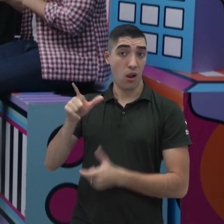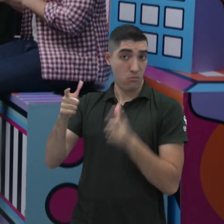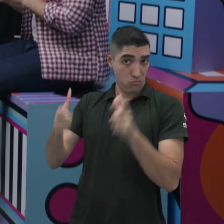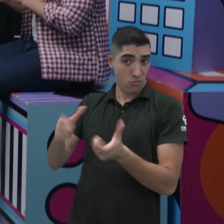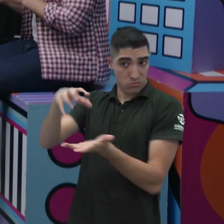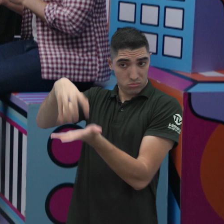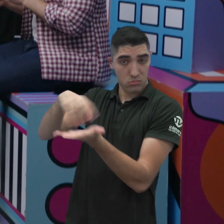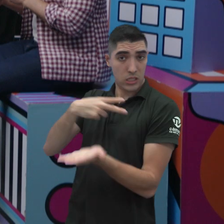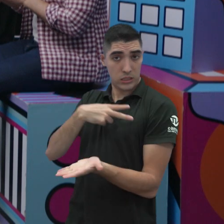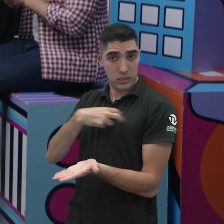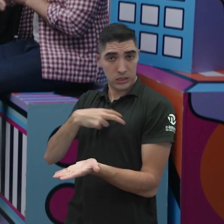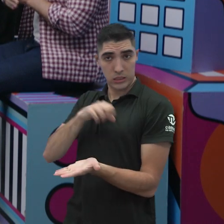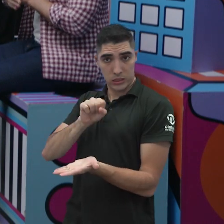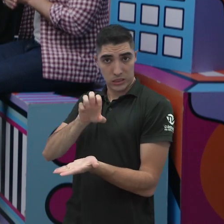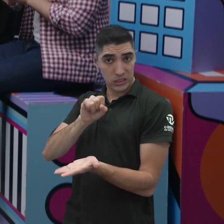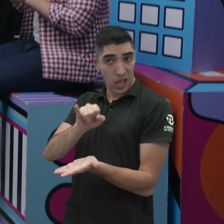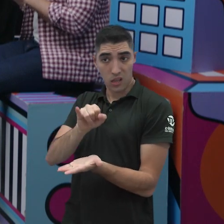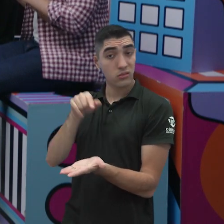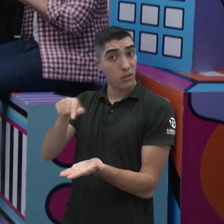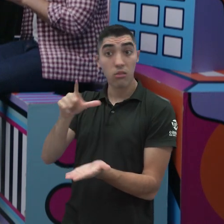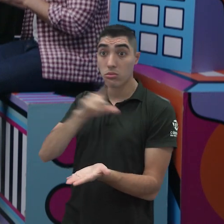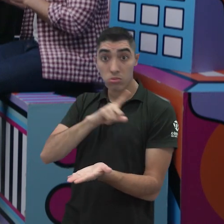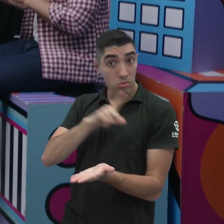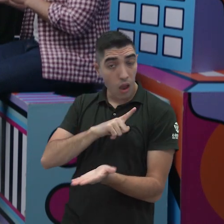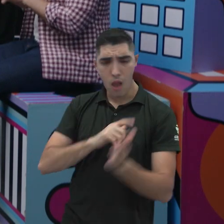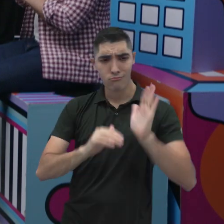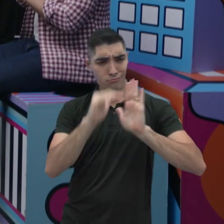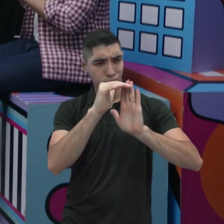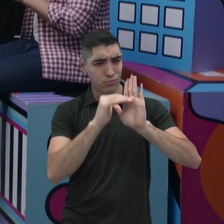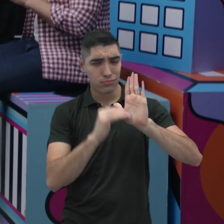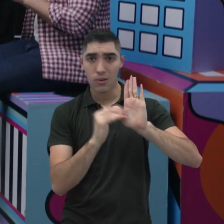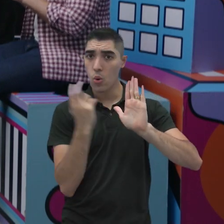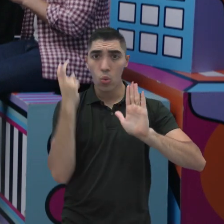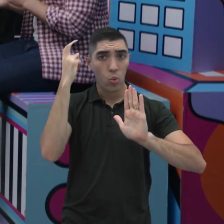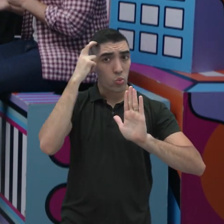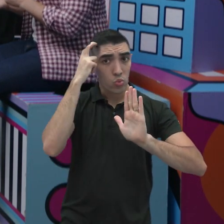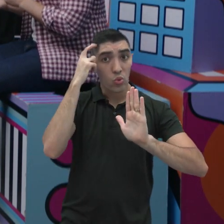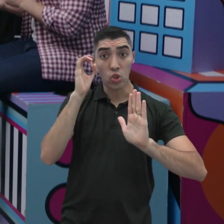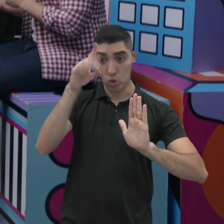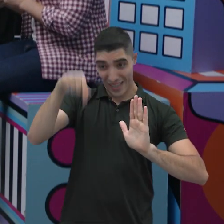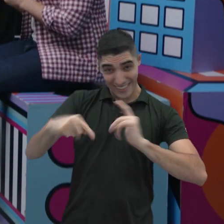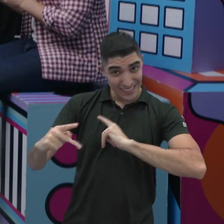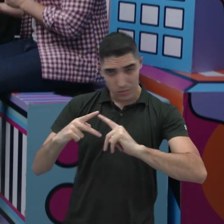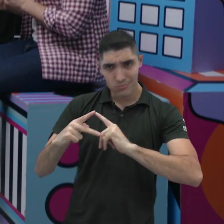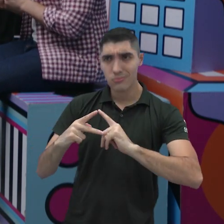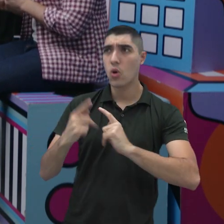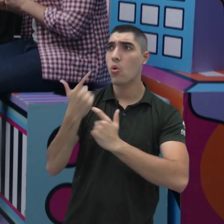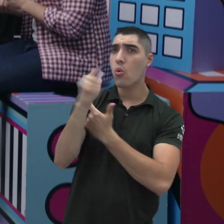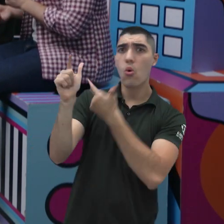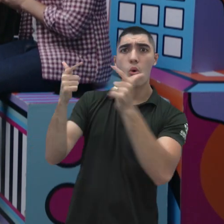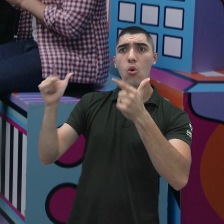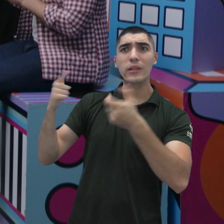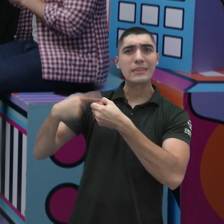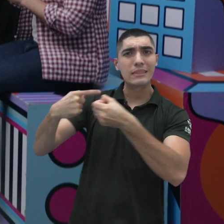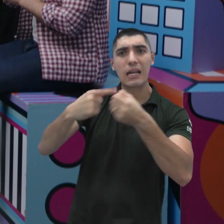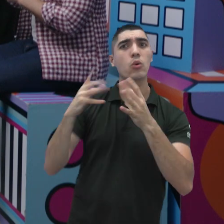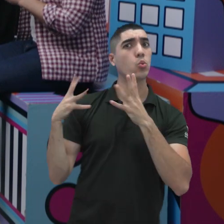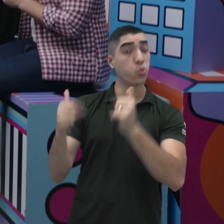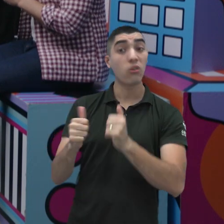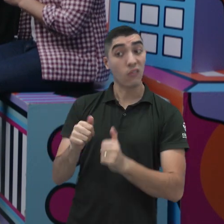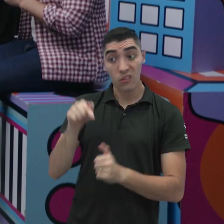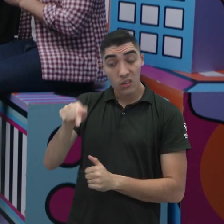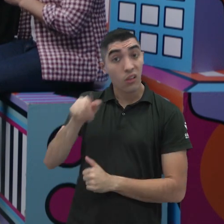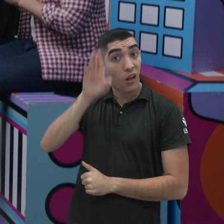é um local onde existe uma programação cultural imensa, todos os meses, não só em São José dos Campos, mas nas outras unidades também, tudo